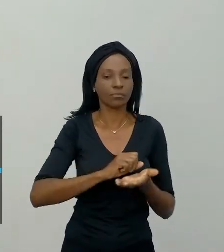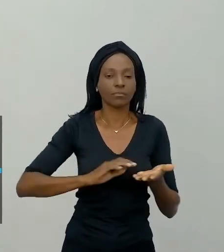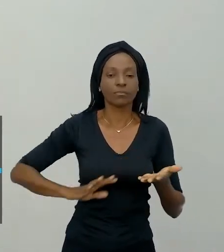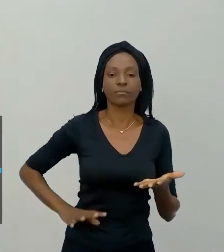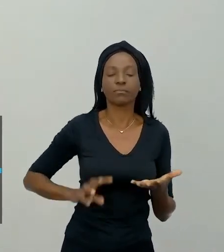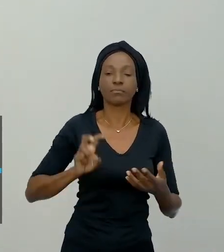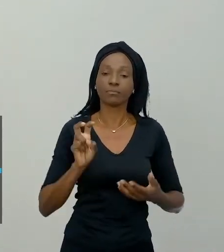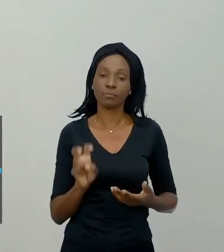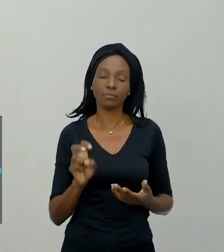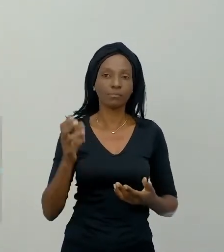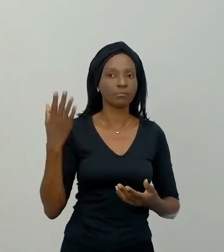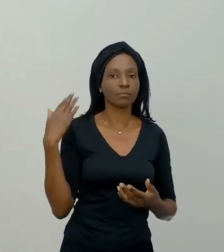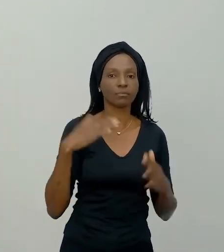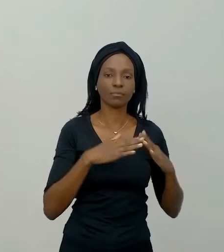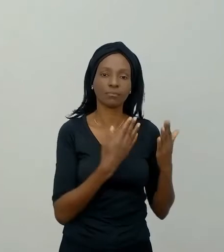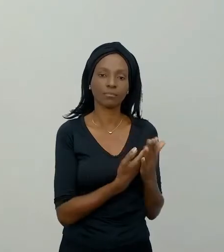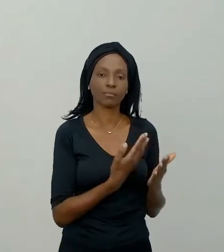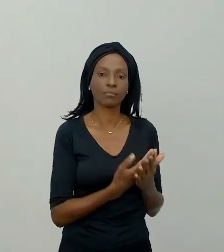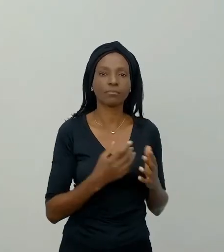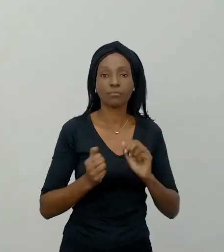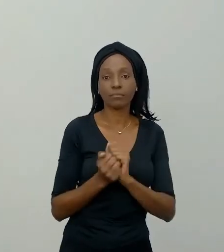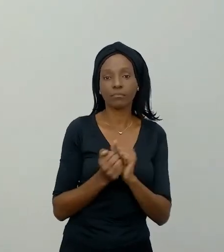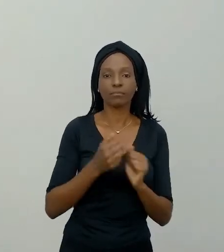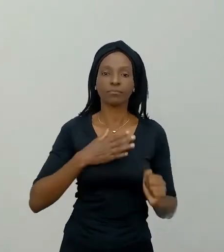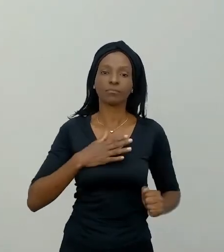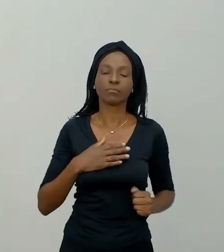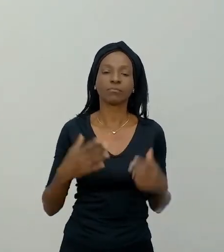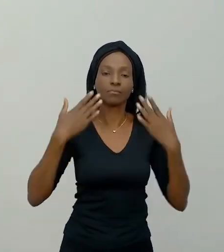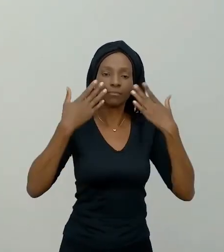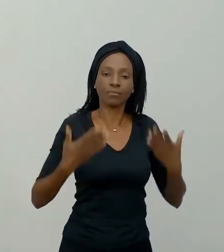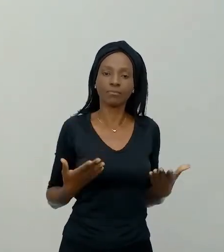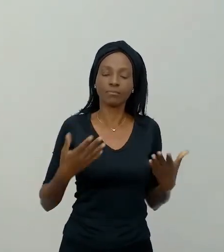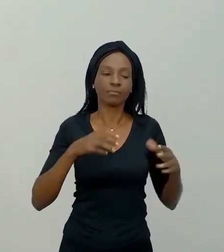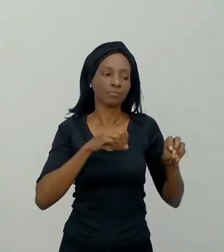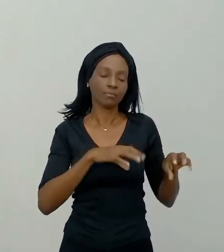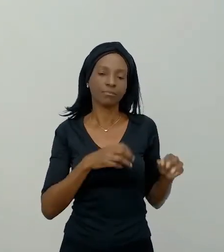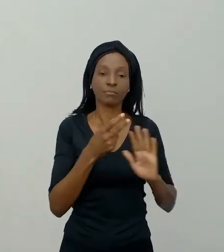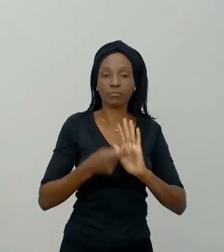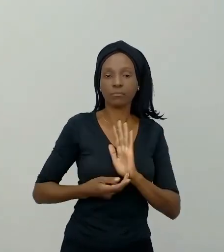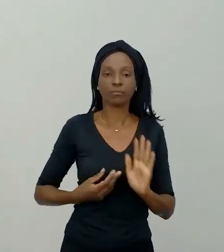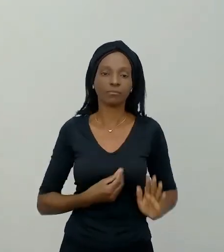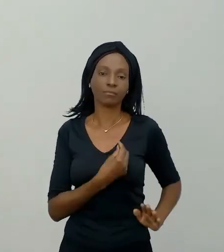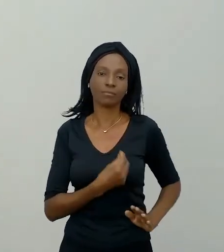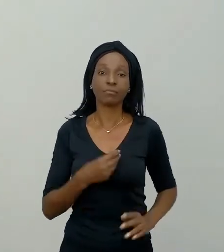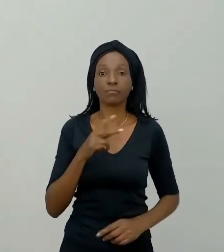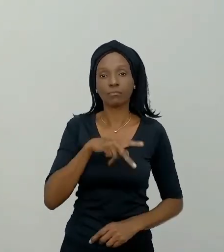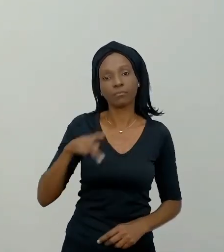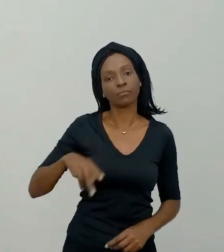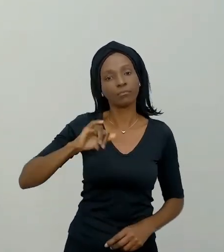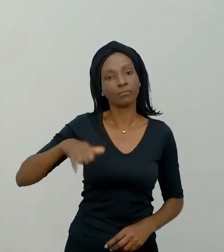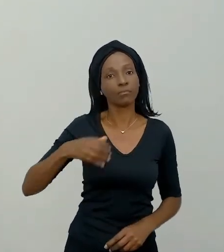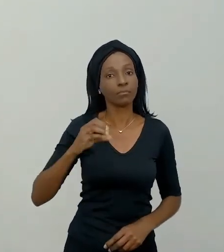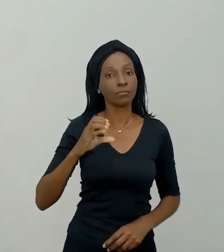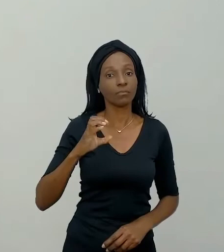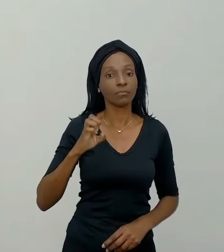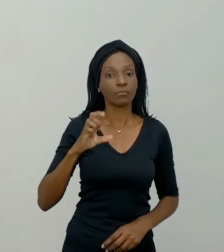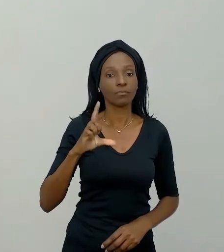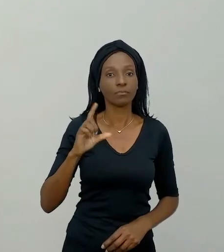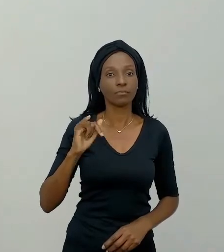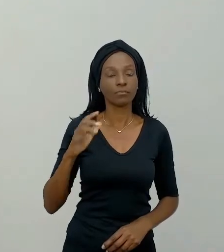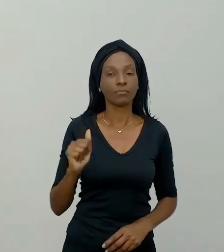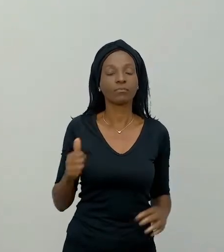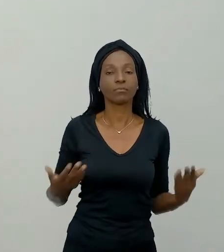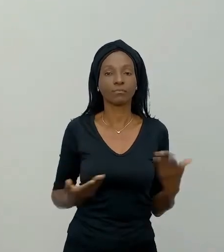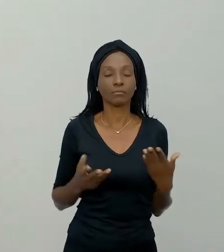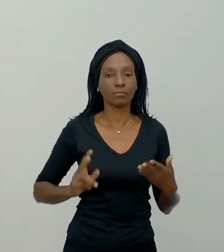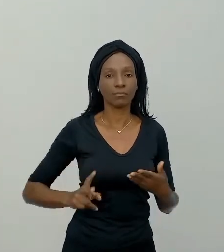Na aula passada, quem esteve comigo abrilhantando a aula falando de projeto de vida foi o professor Jocélio e agora eu vou dar